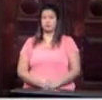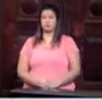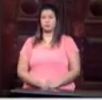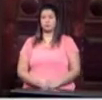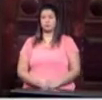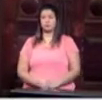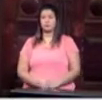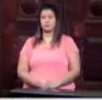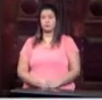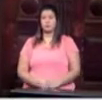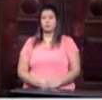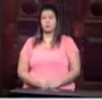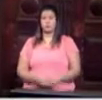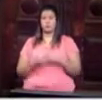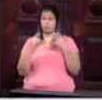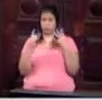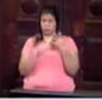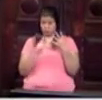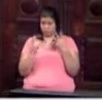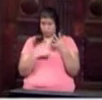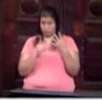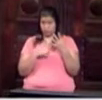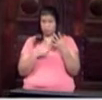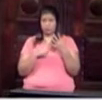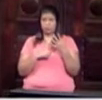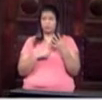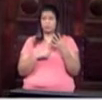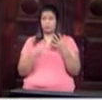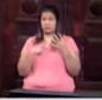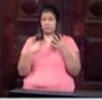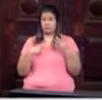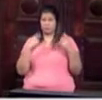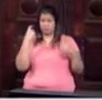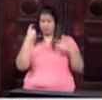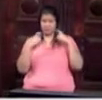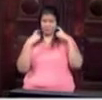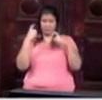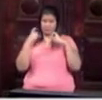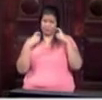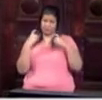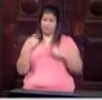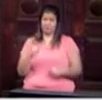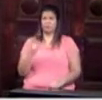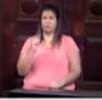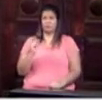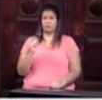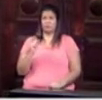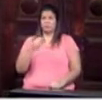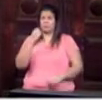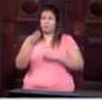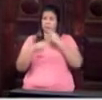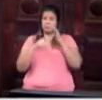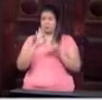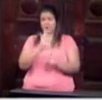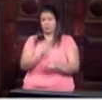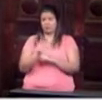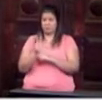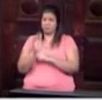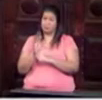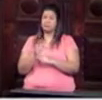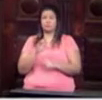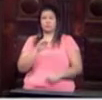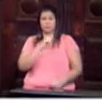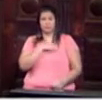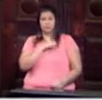presidenta Fatinha, um quarto elemento trazido no substitutivo são benefícios ou incentivos fiscais